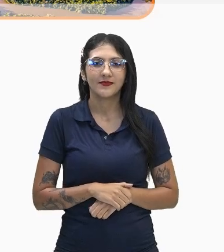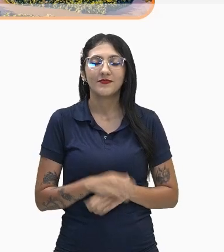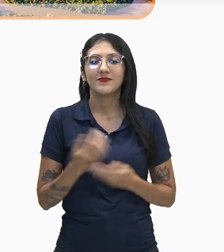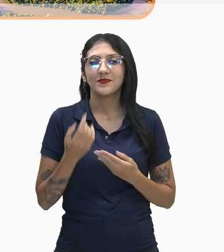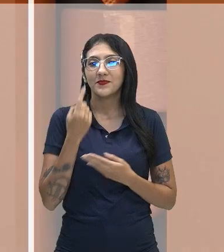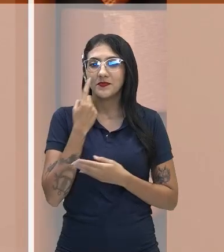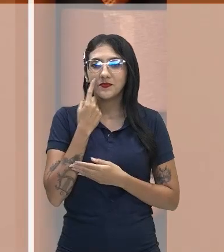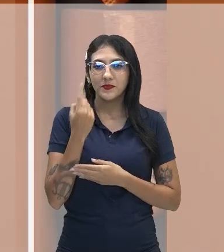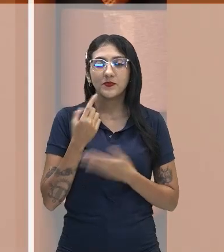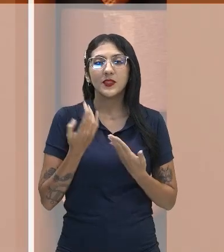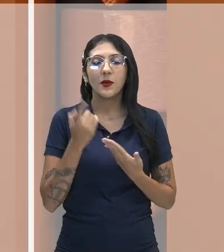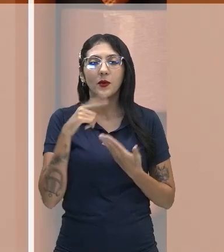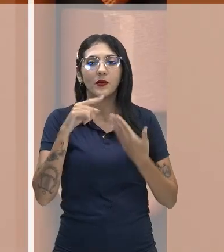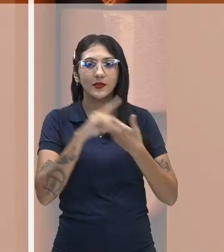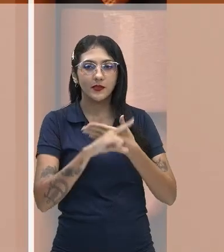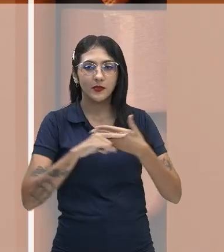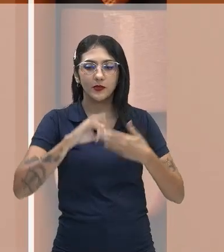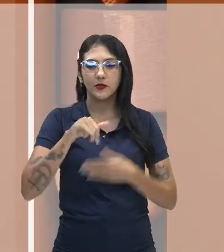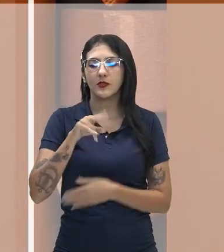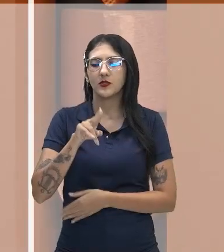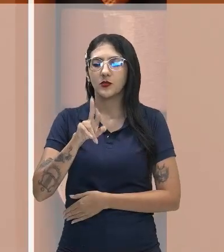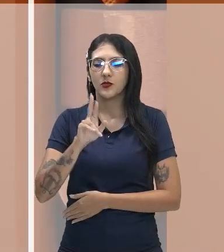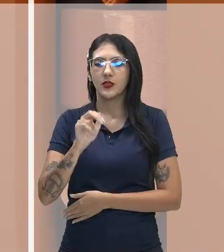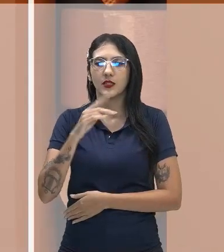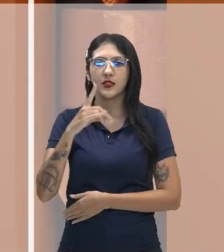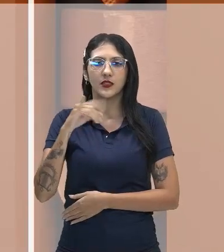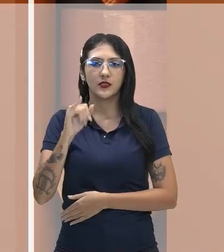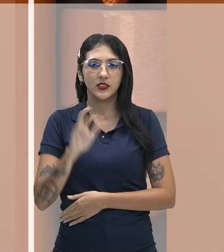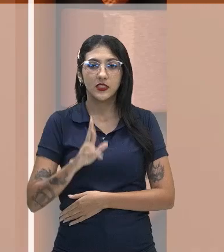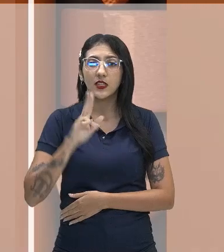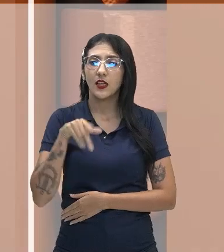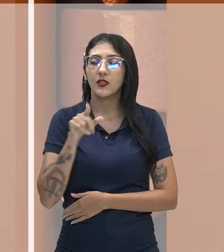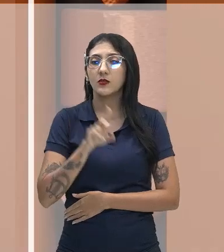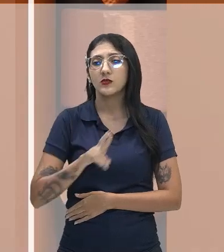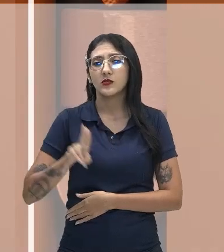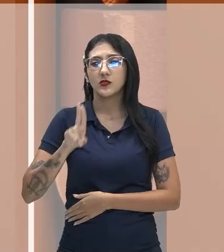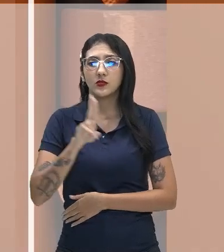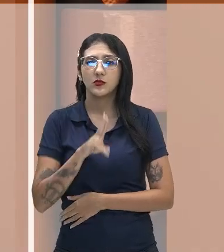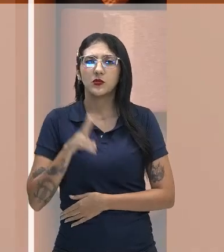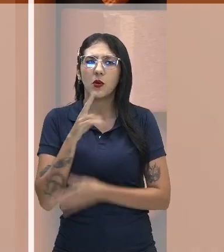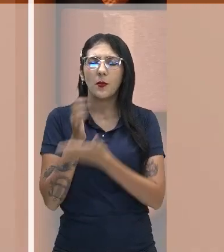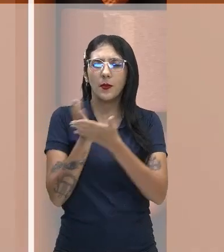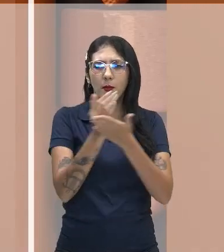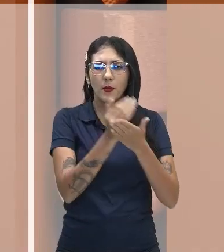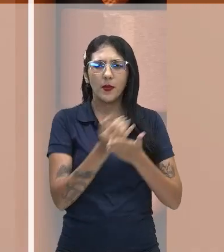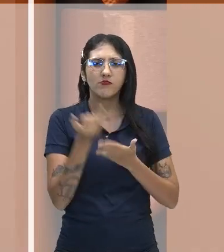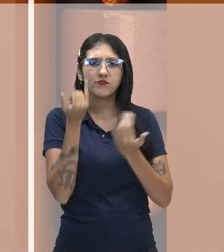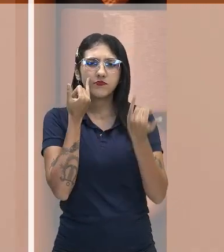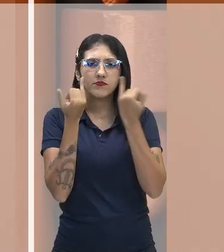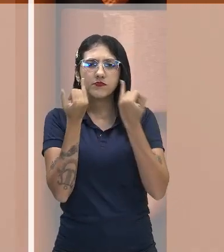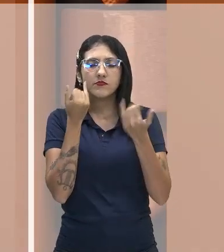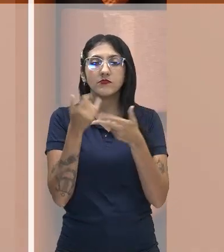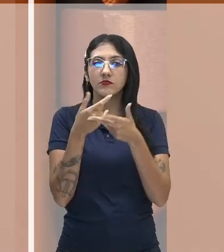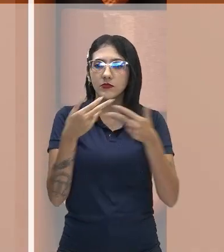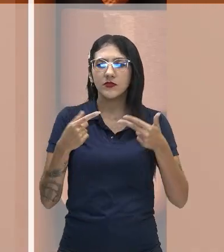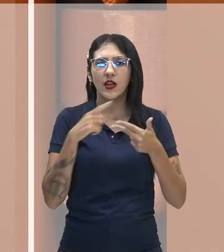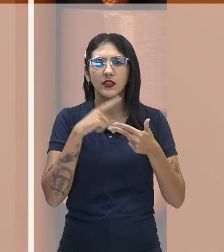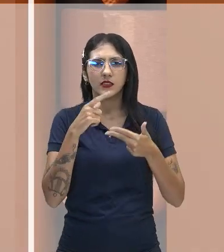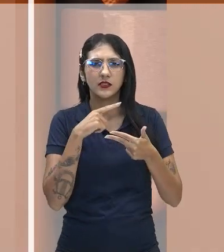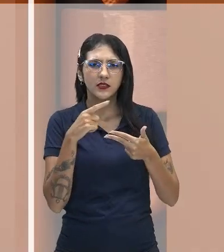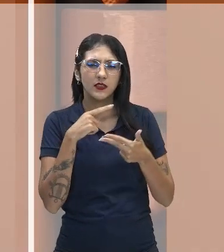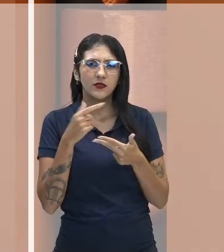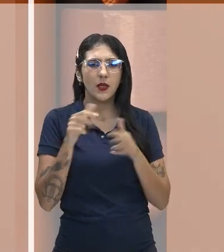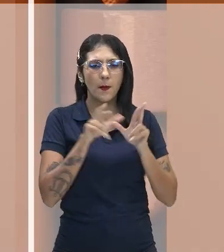Então, Jurandir Ross, ele utilizou ali a base de dados do projeto Radam Brasil, que fez ali o mapeamento